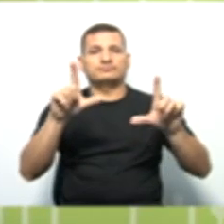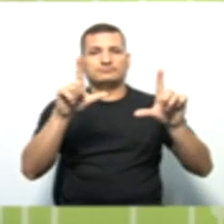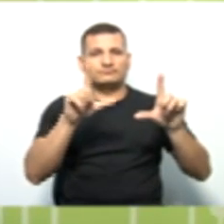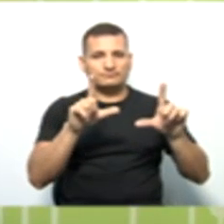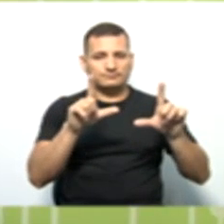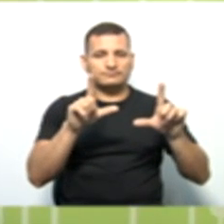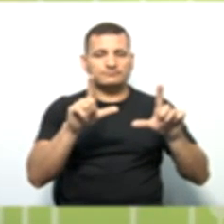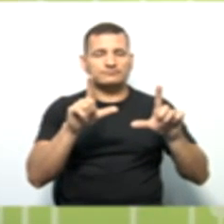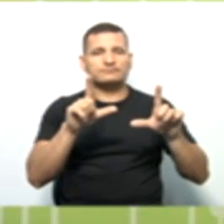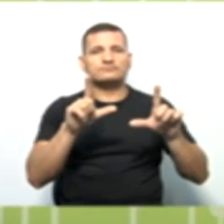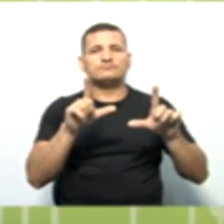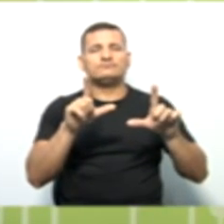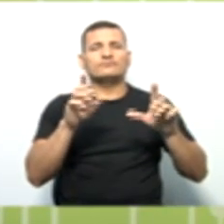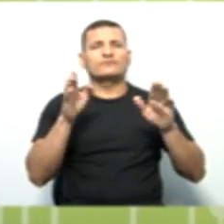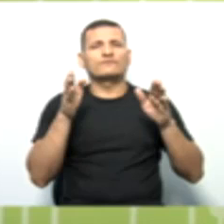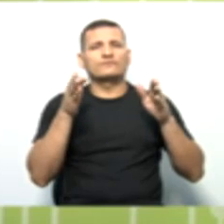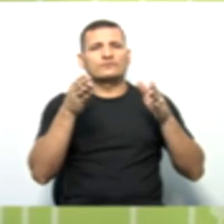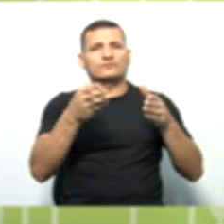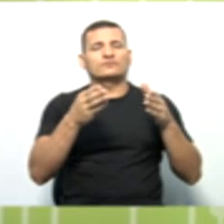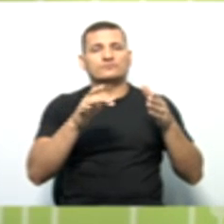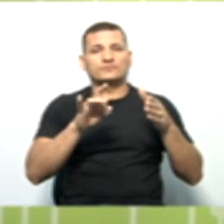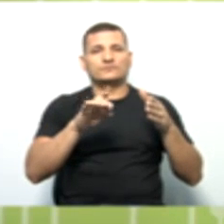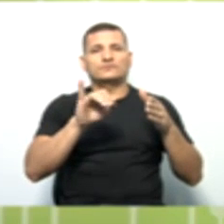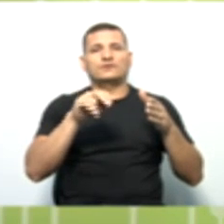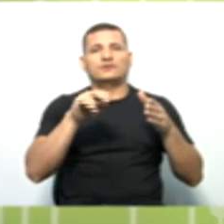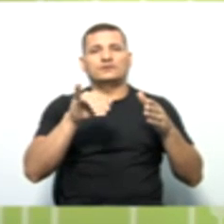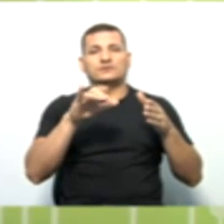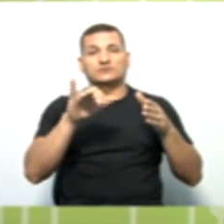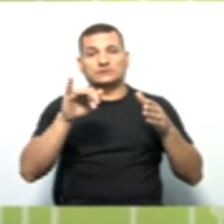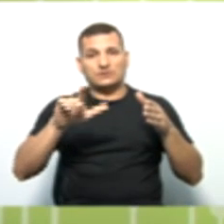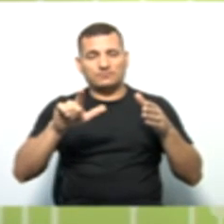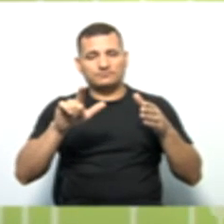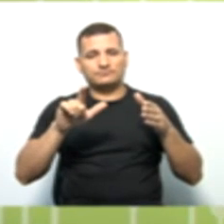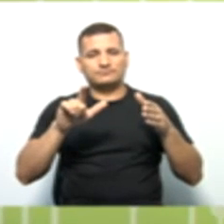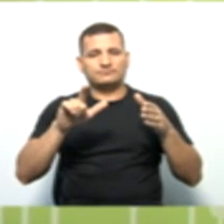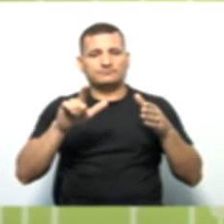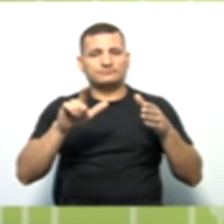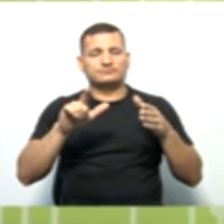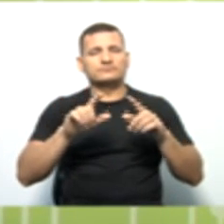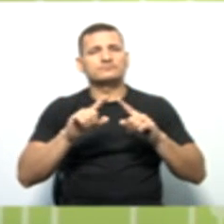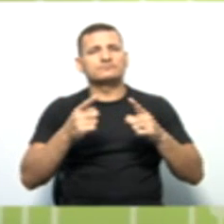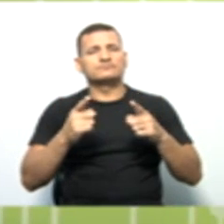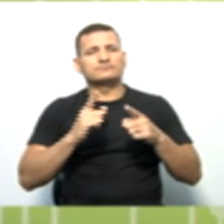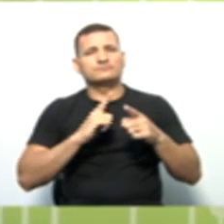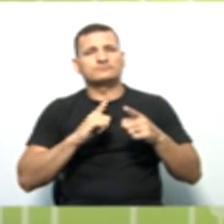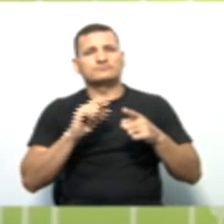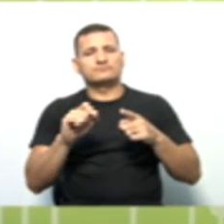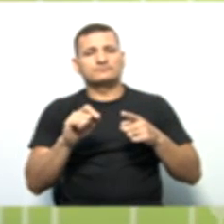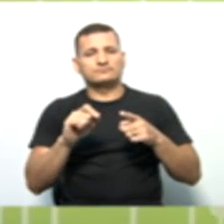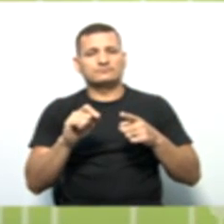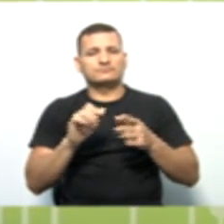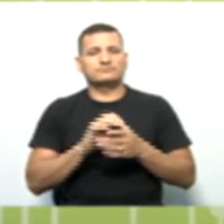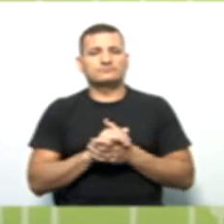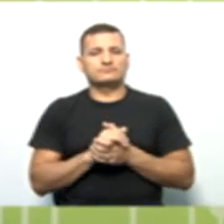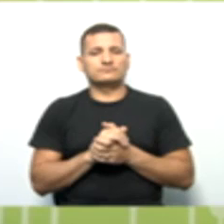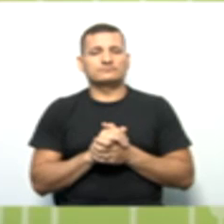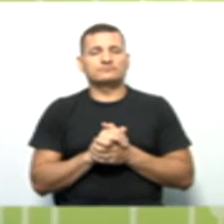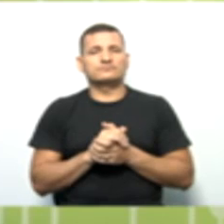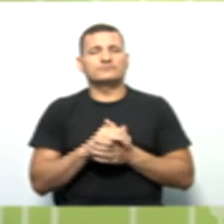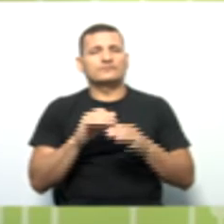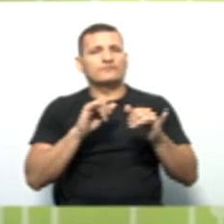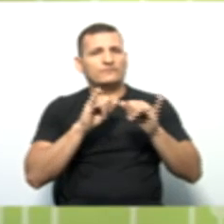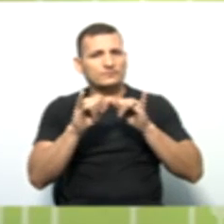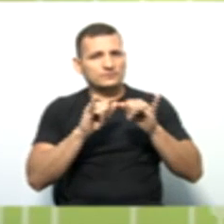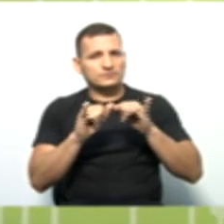sistema. Então, vamos focar apenas na página inicial do IFRO. Mas nós temos o quê? Nós temos lá acesso em relação às informações